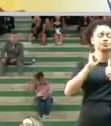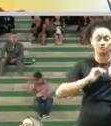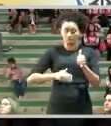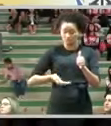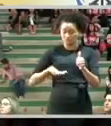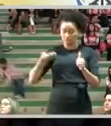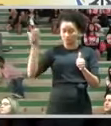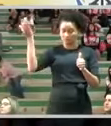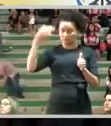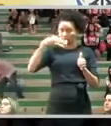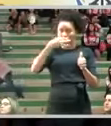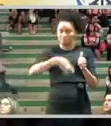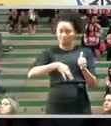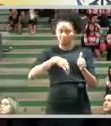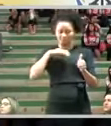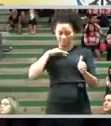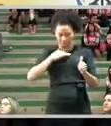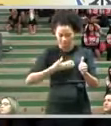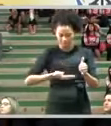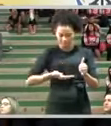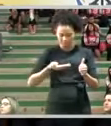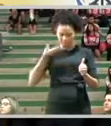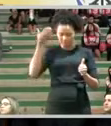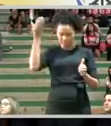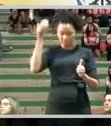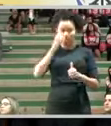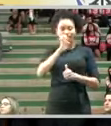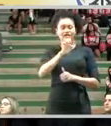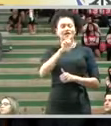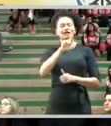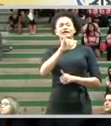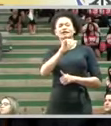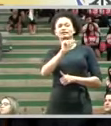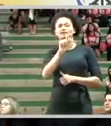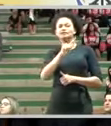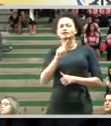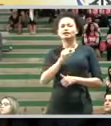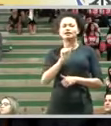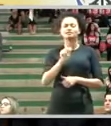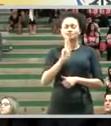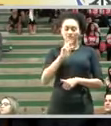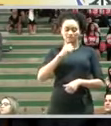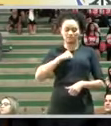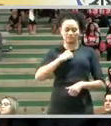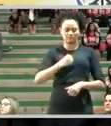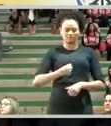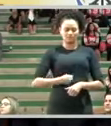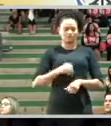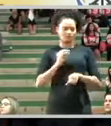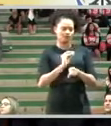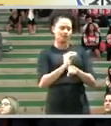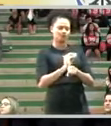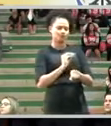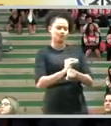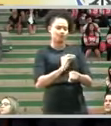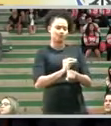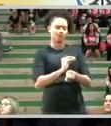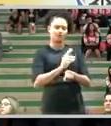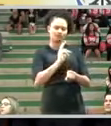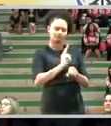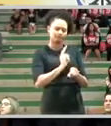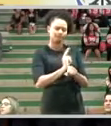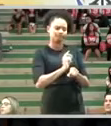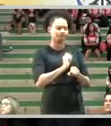vai certo. Eles consagram Eleazar como sacerdote para cuidar e guardar